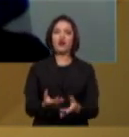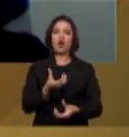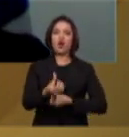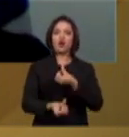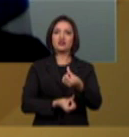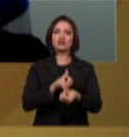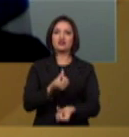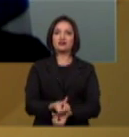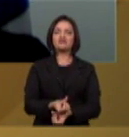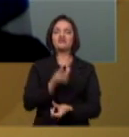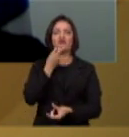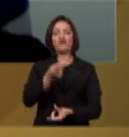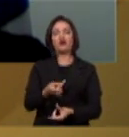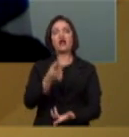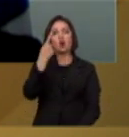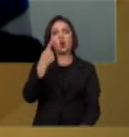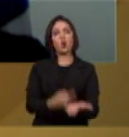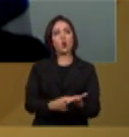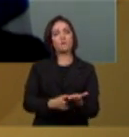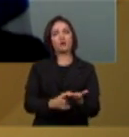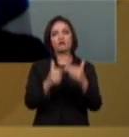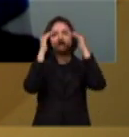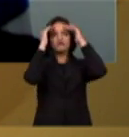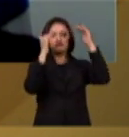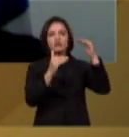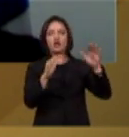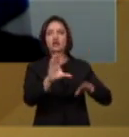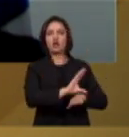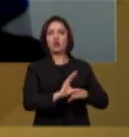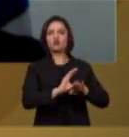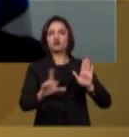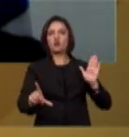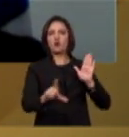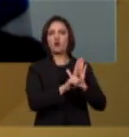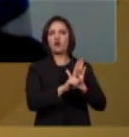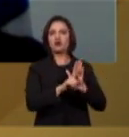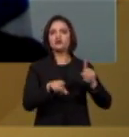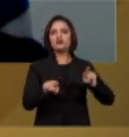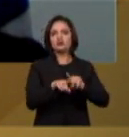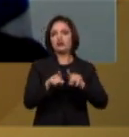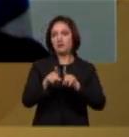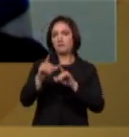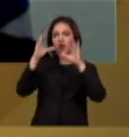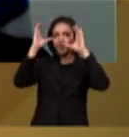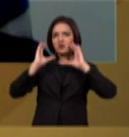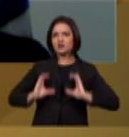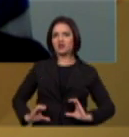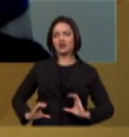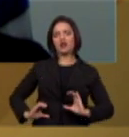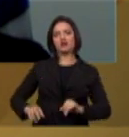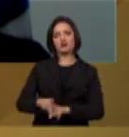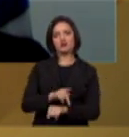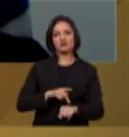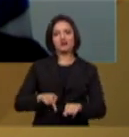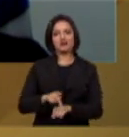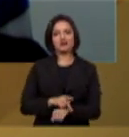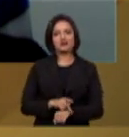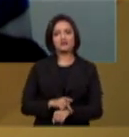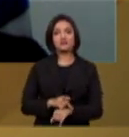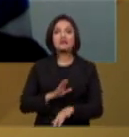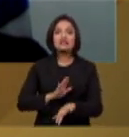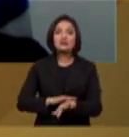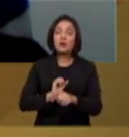reafirmando o nosso compromisso com a Constituição, as leis e com os cidadãos do nosso país. Seja em tempos